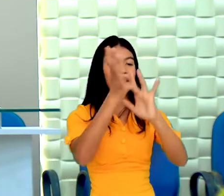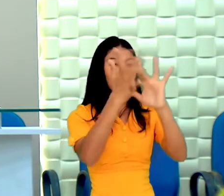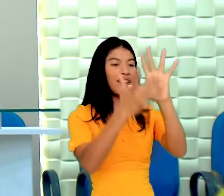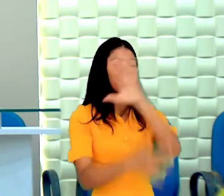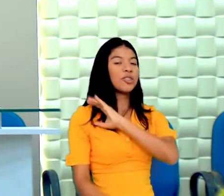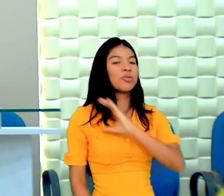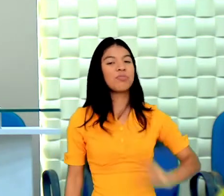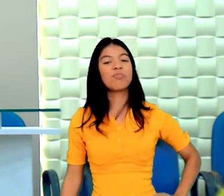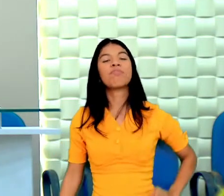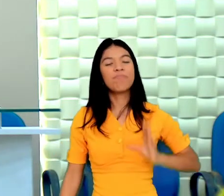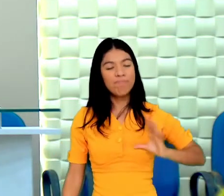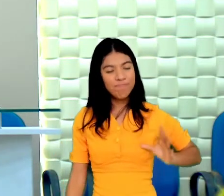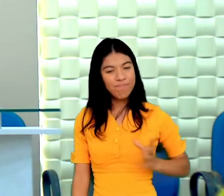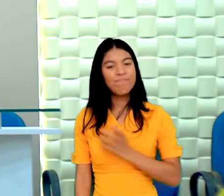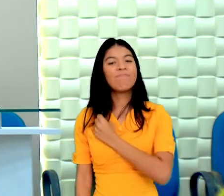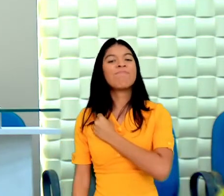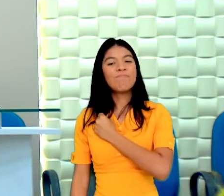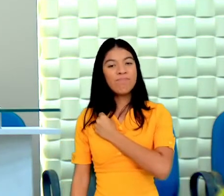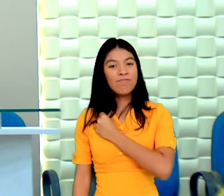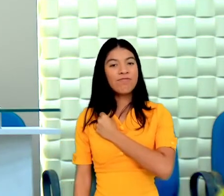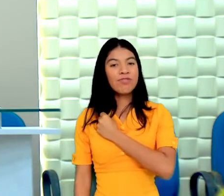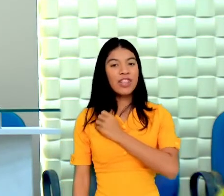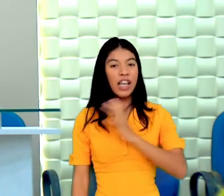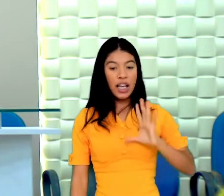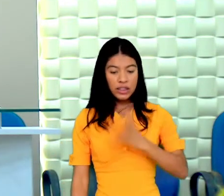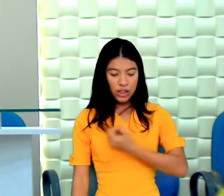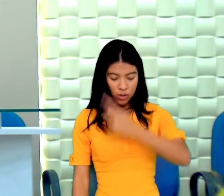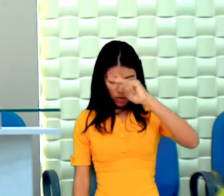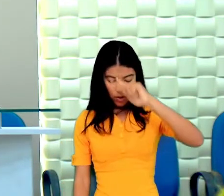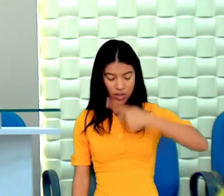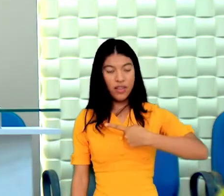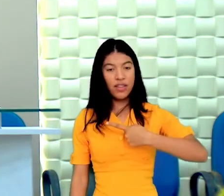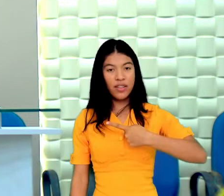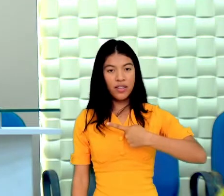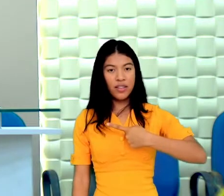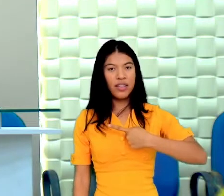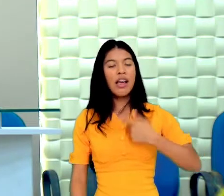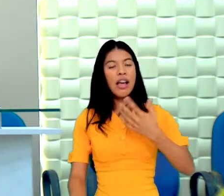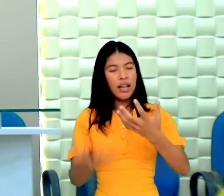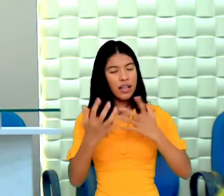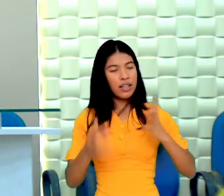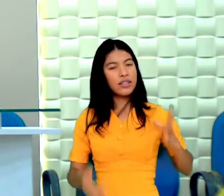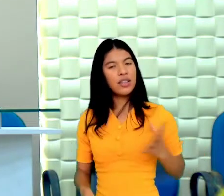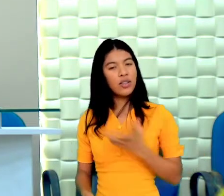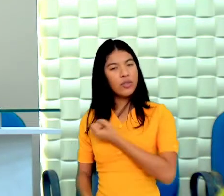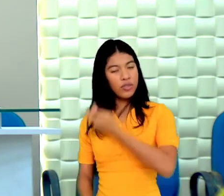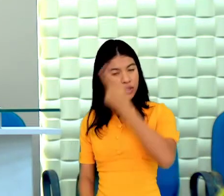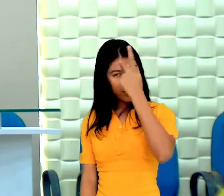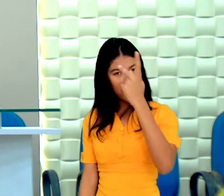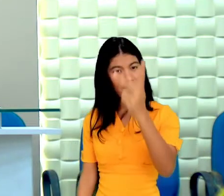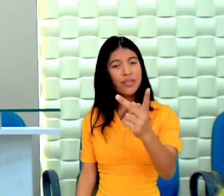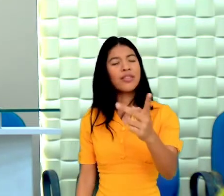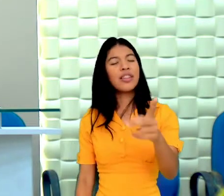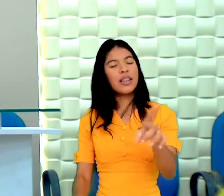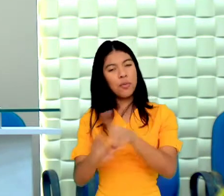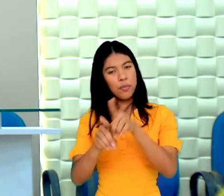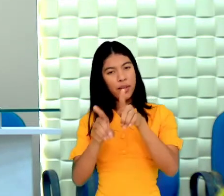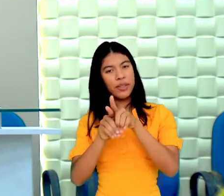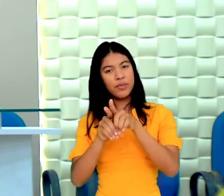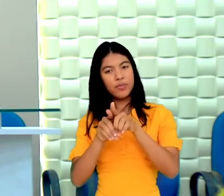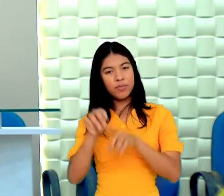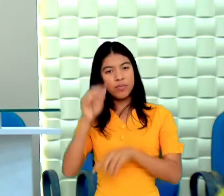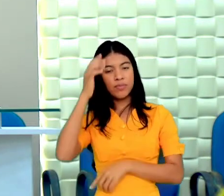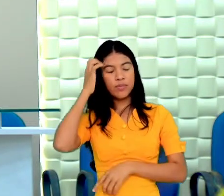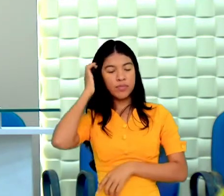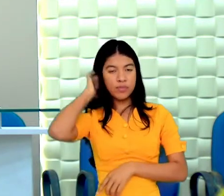Cristo salva, Ele salvou a mim e quer salvar você também, louvado seja o santo nome do Senhor. É